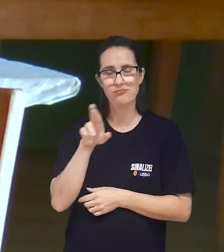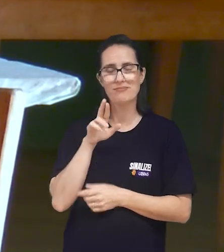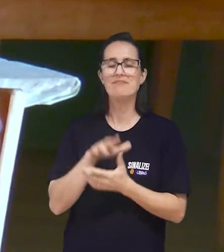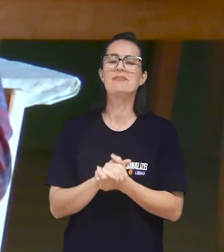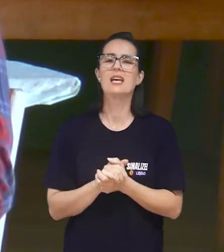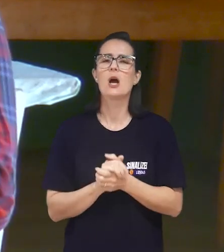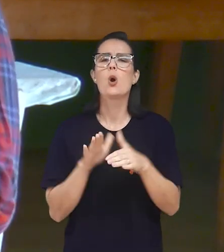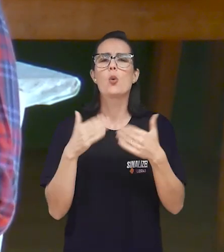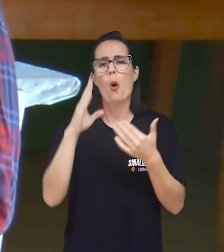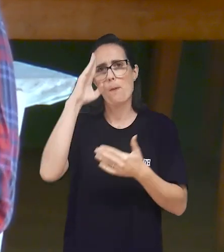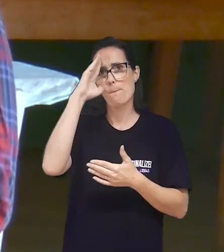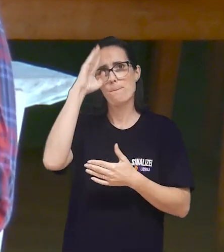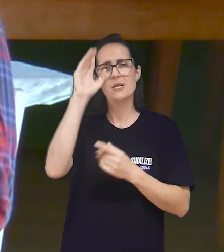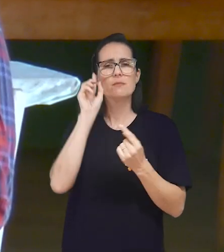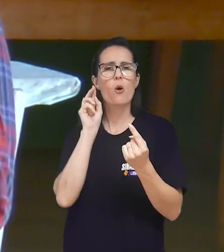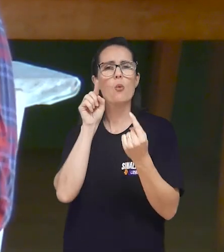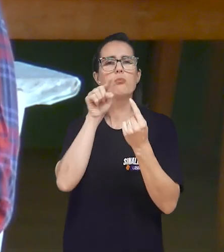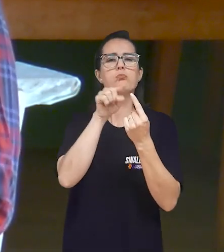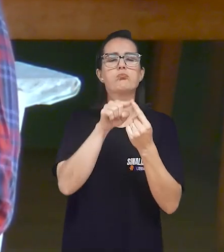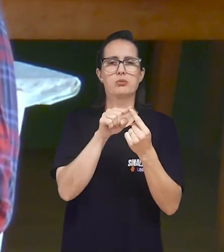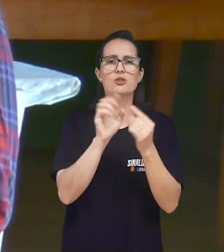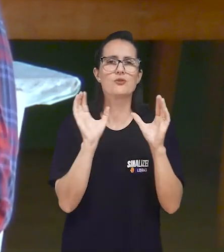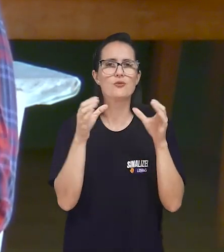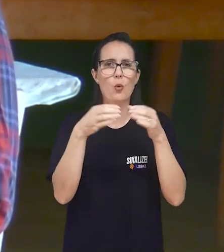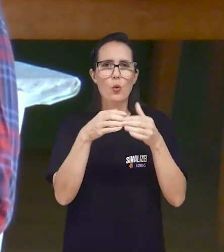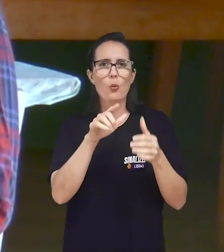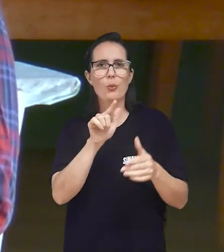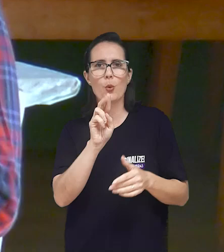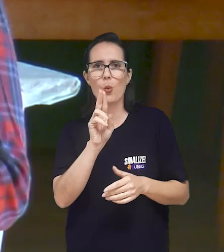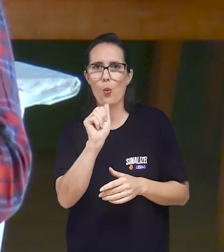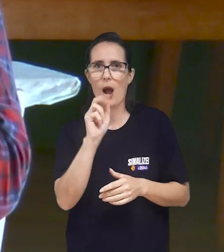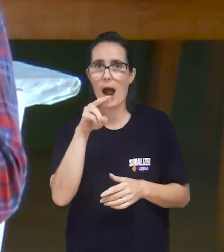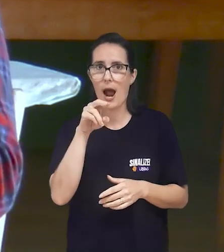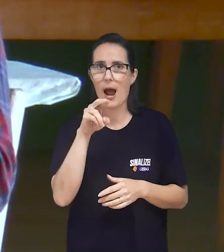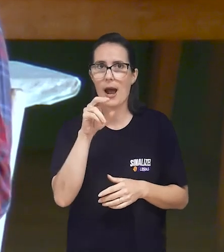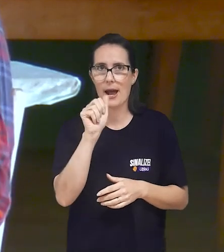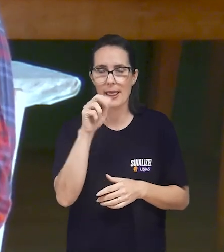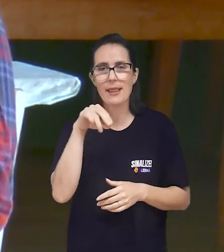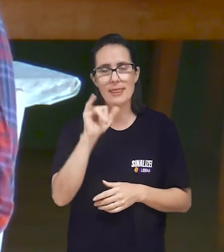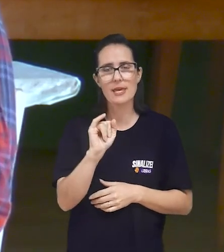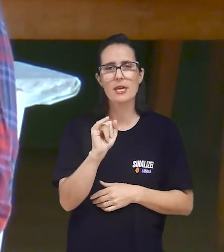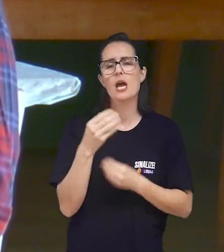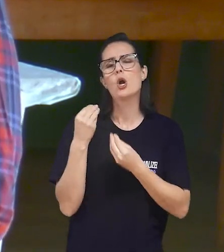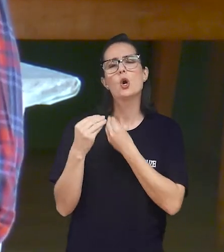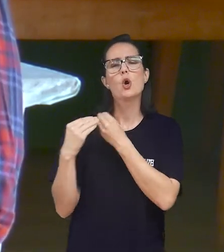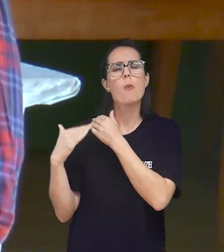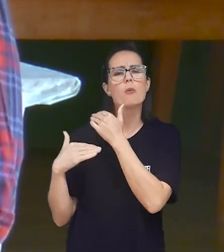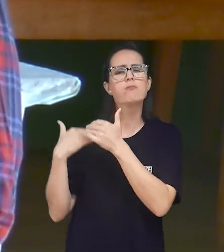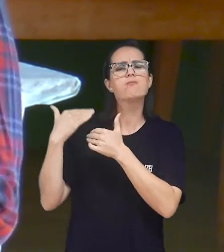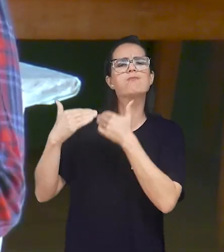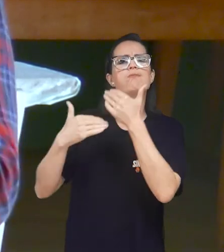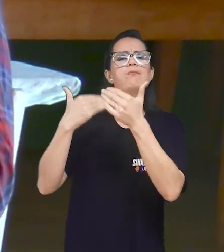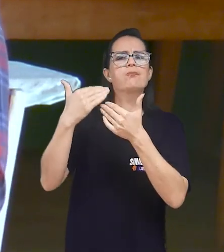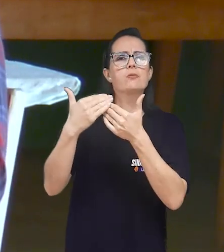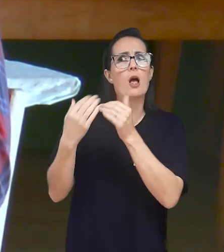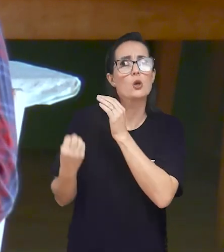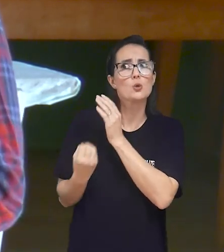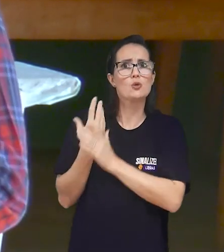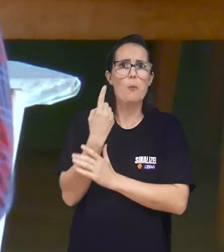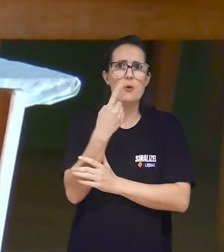é a principal missão da Sociedade Esportiva e Recreativa Guarani e como ela evoluiu desde a sua fundação